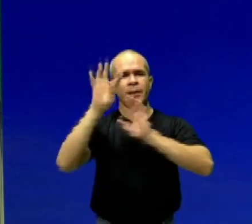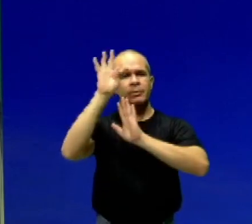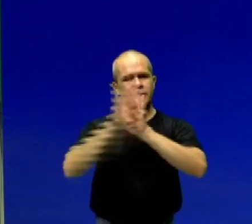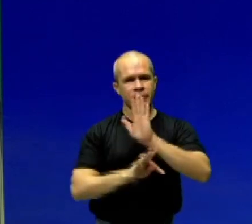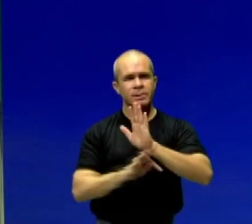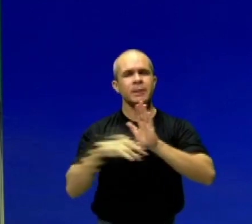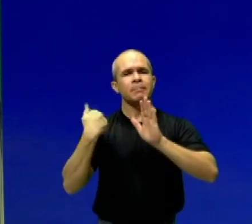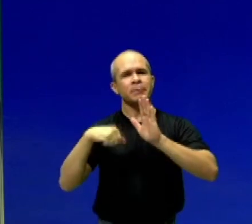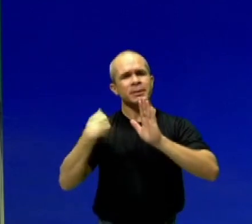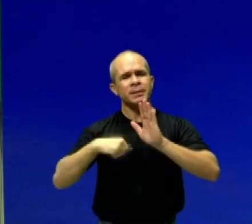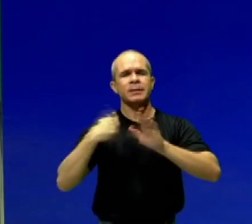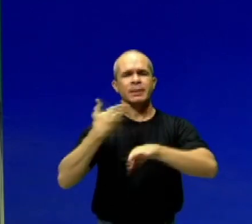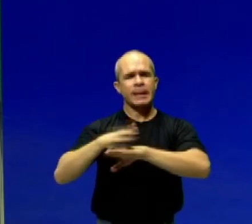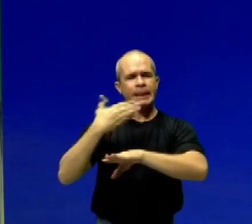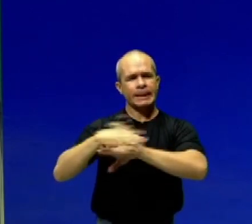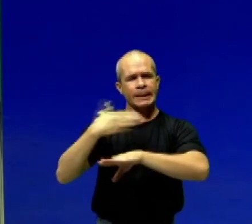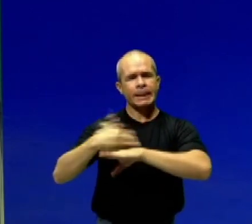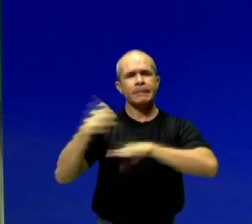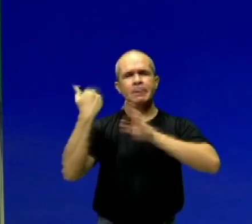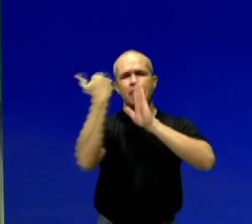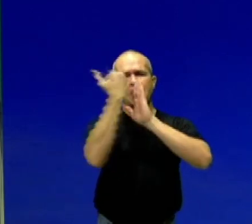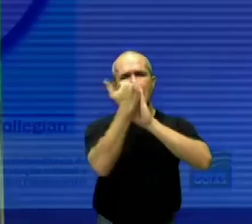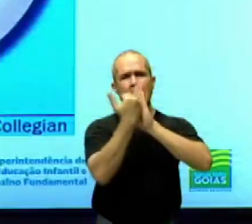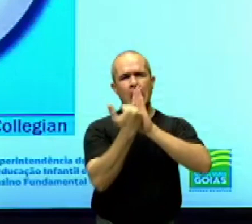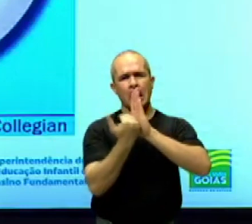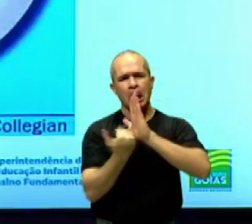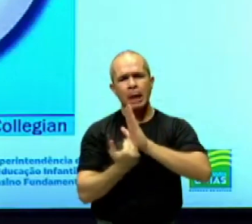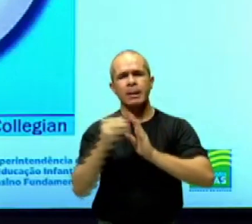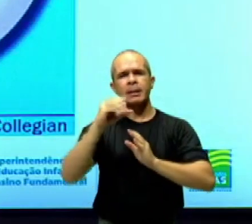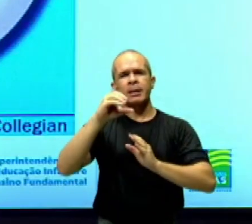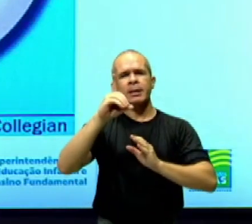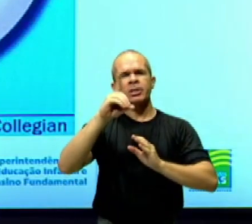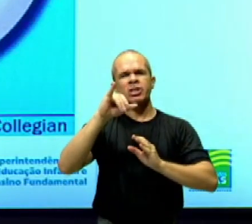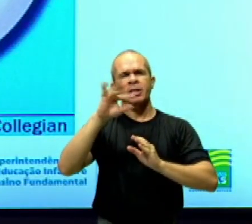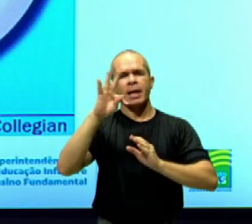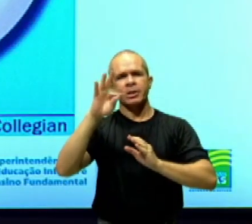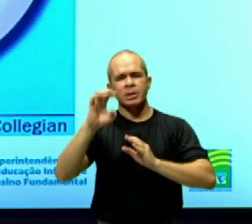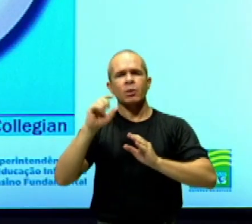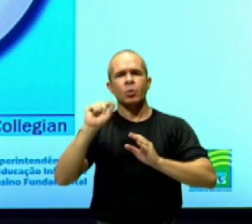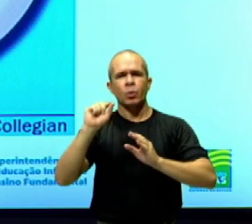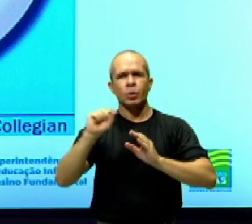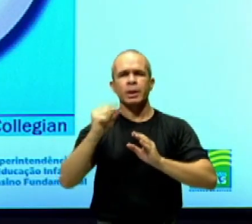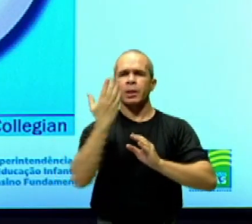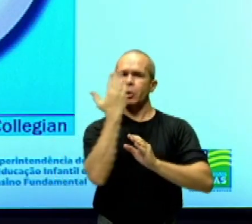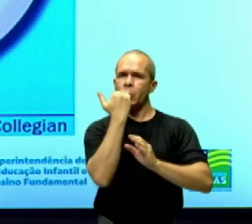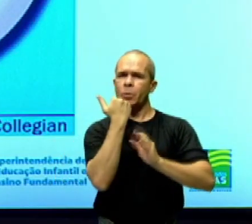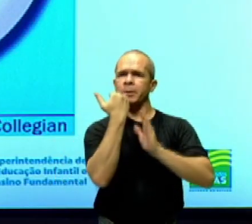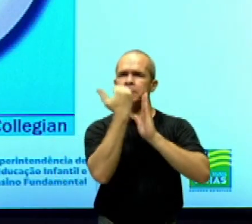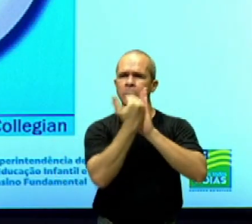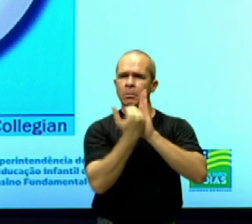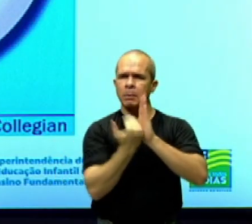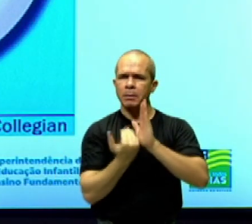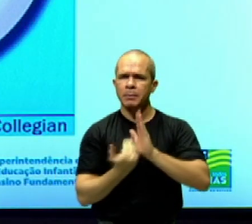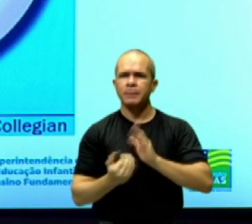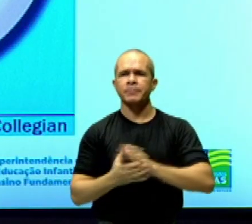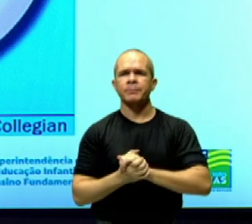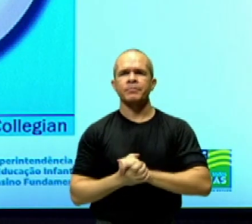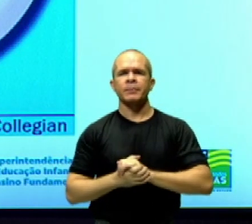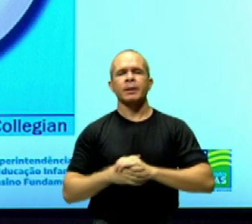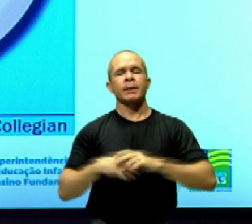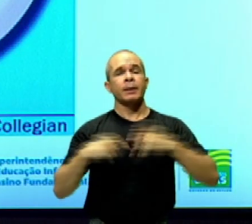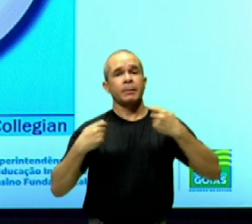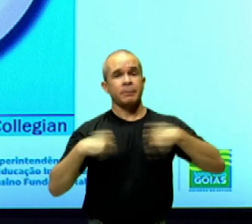Uma good diet. Nós precisamos estar healthy. Então, nesse texto, o que, que eles vão falar? Diets to die for. Women's